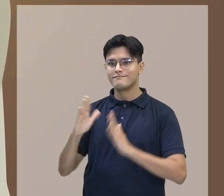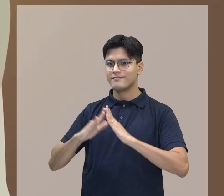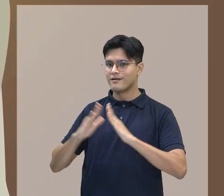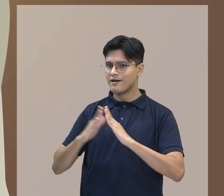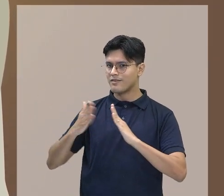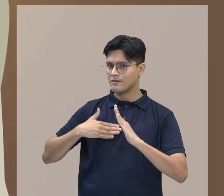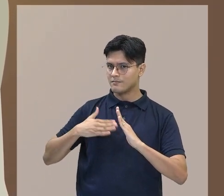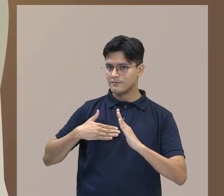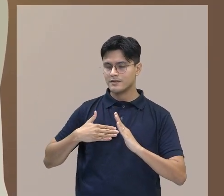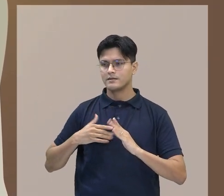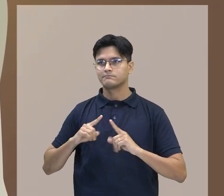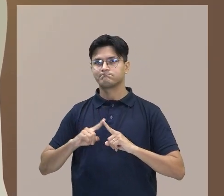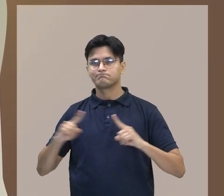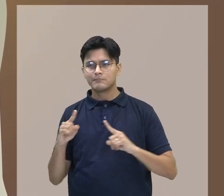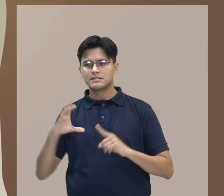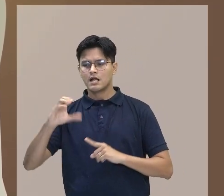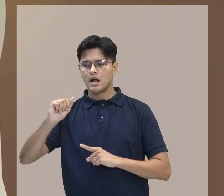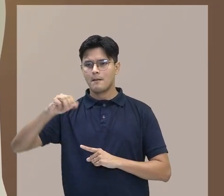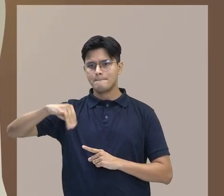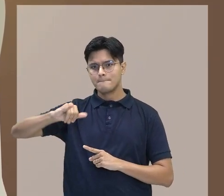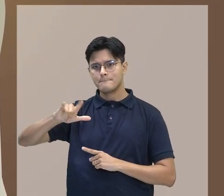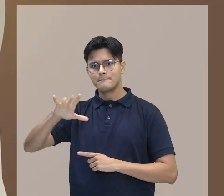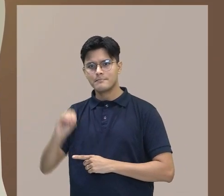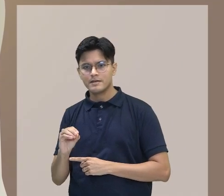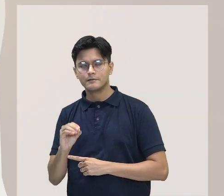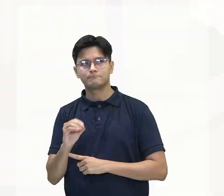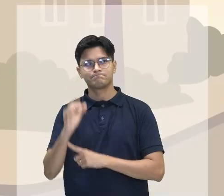Ele imagina as piores possibilidades.